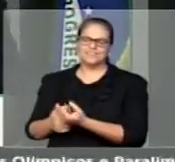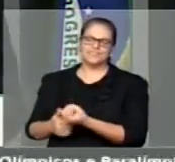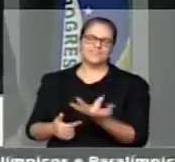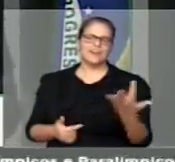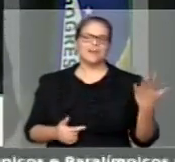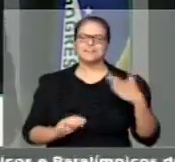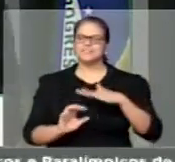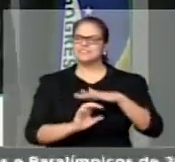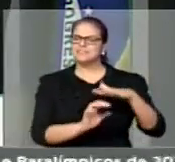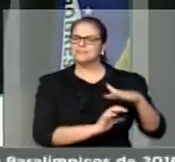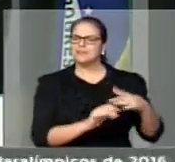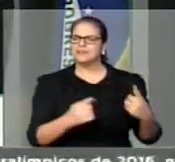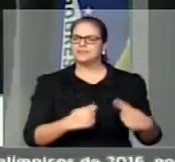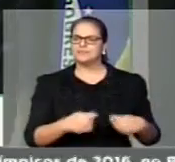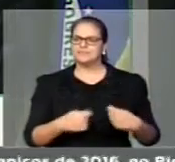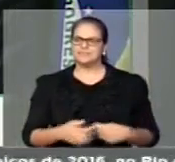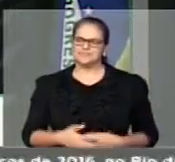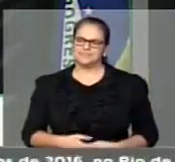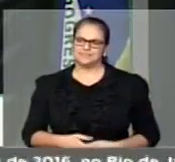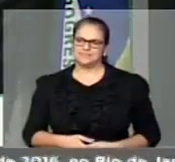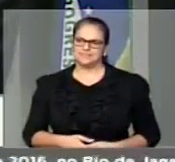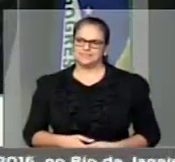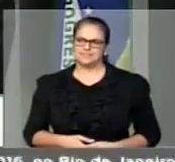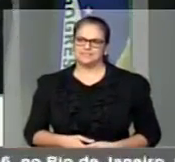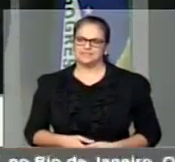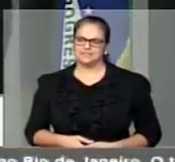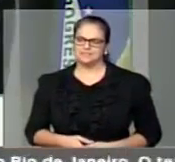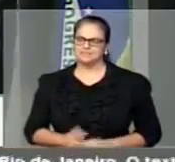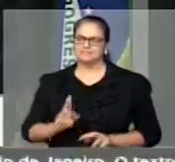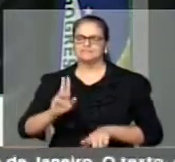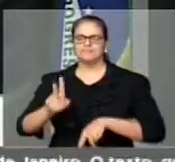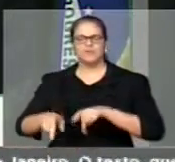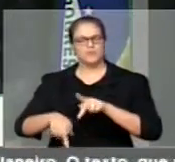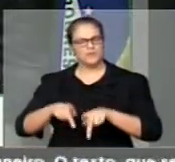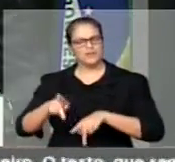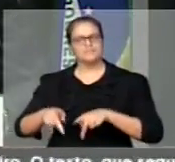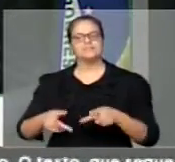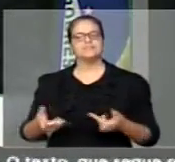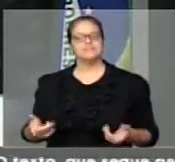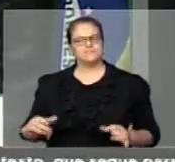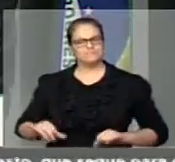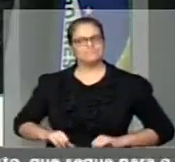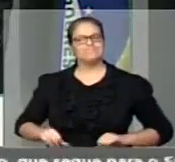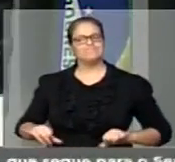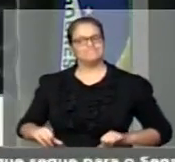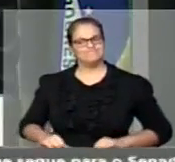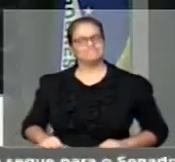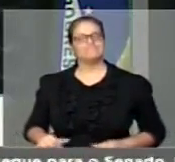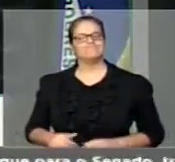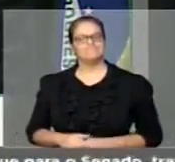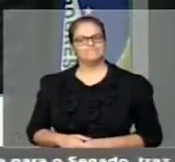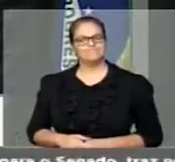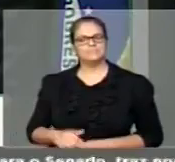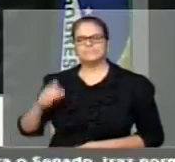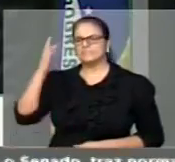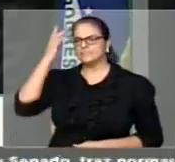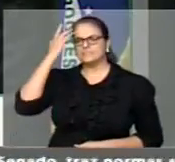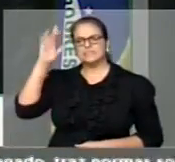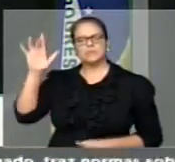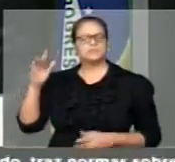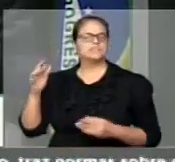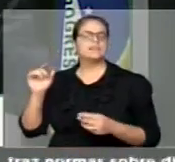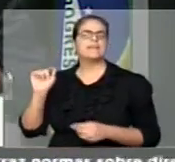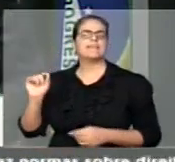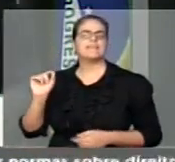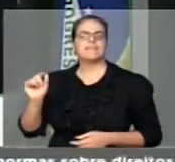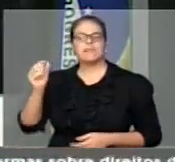e internacionais. E isso quem pagou foi o próprio cidadão brasileiro pela escolha motivada não sei por qual tipo de